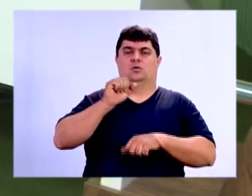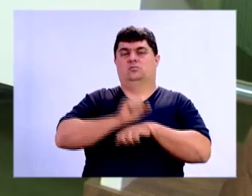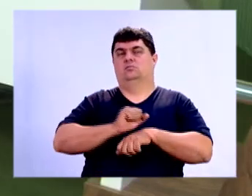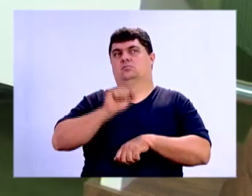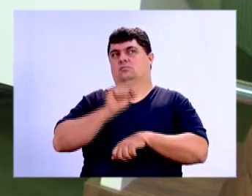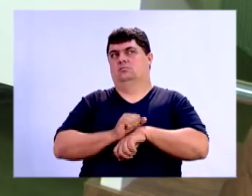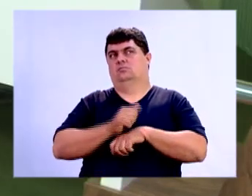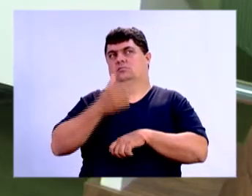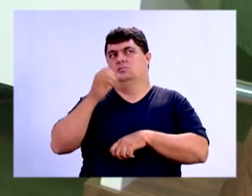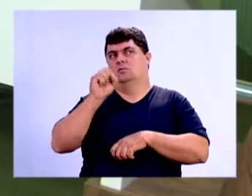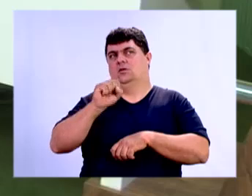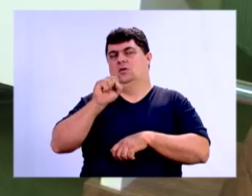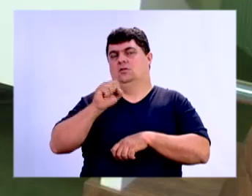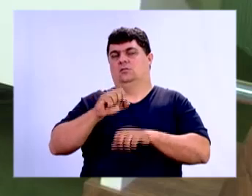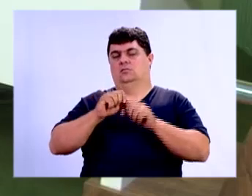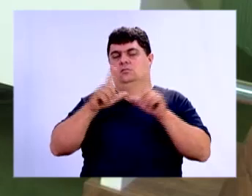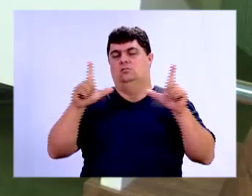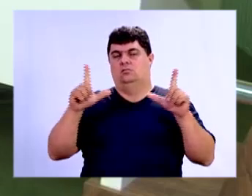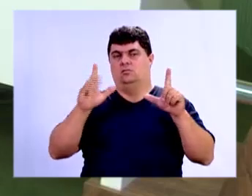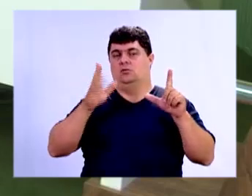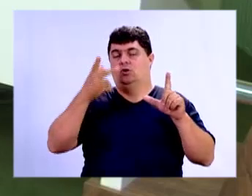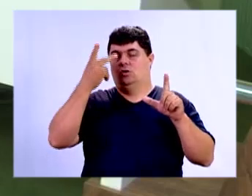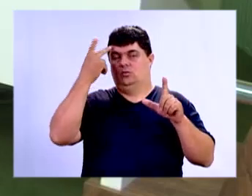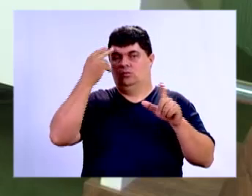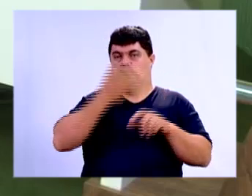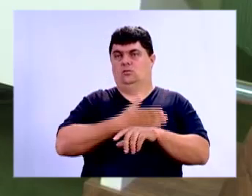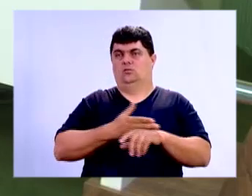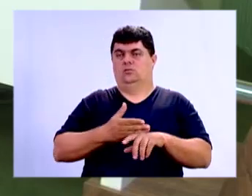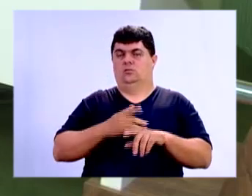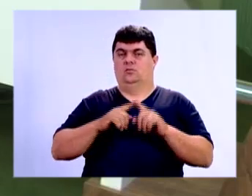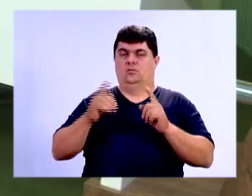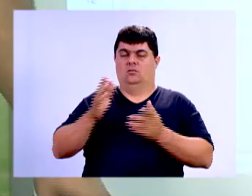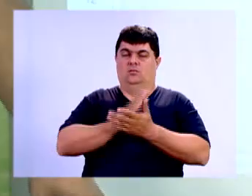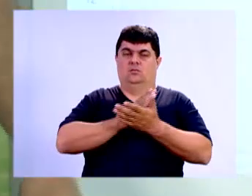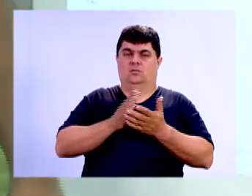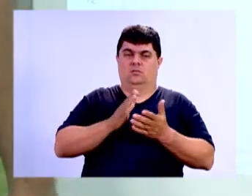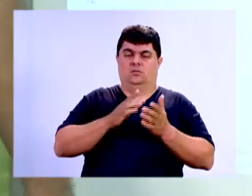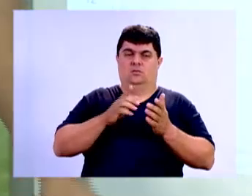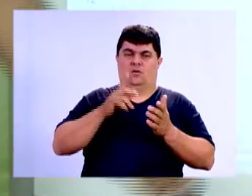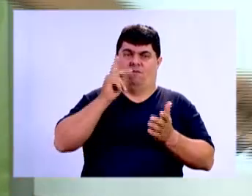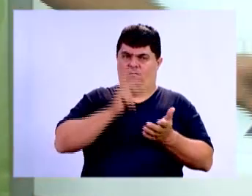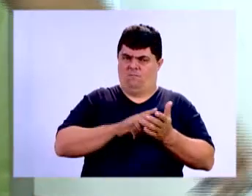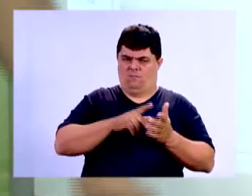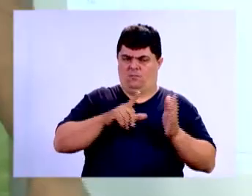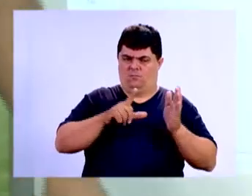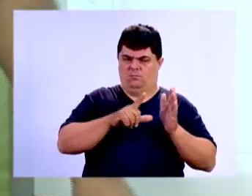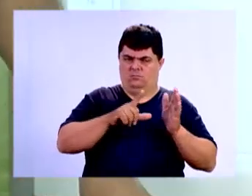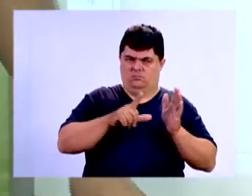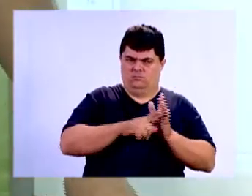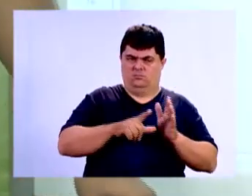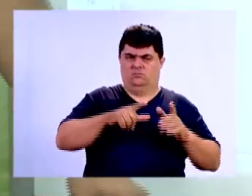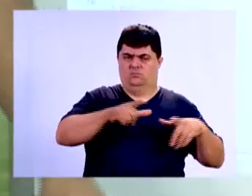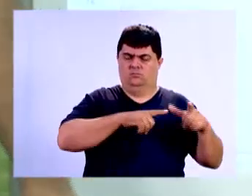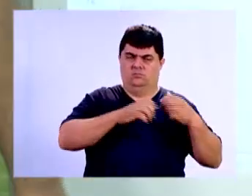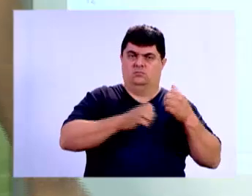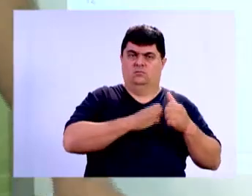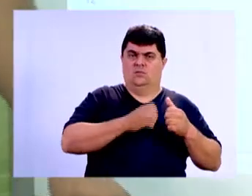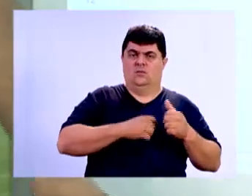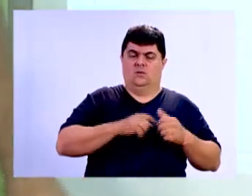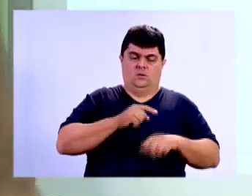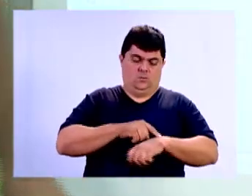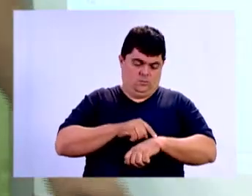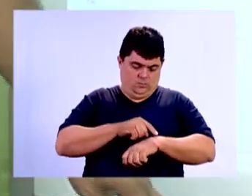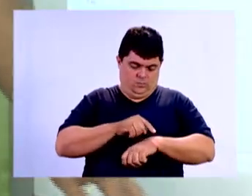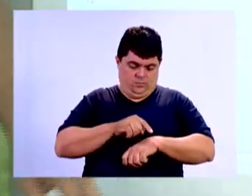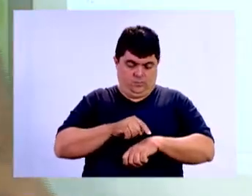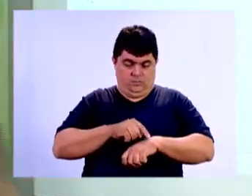uns 10 segundos até aparecer a tela, a gente já está acostumado a esperar, né? Mas em alguns sistemas de tempo real, aquele microsegundo pode ser a